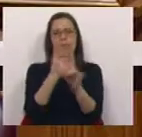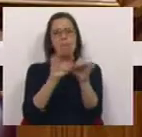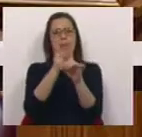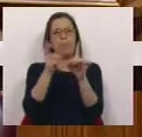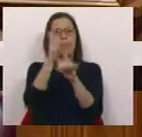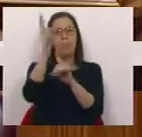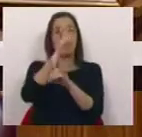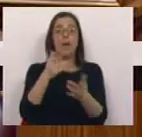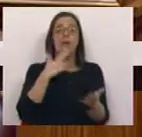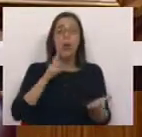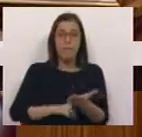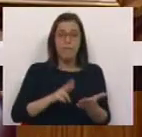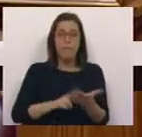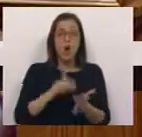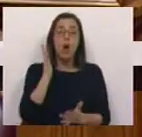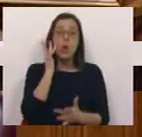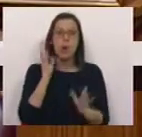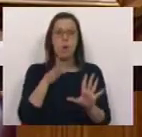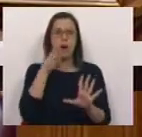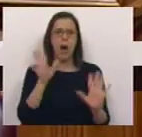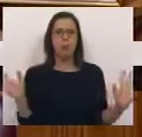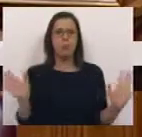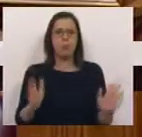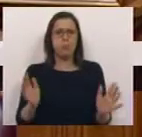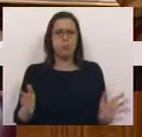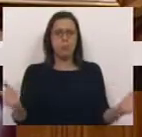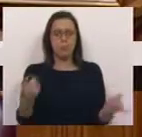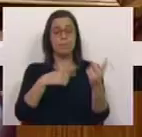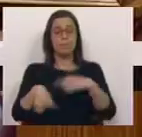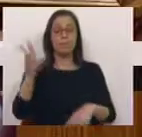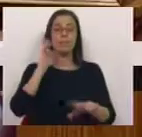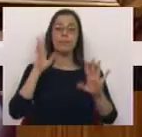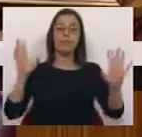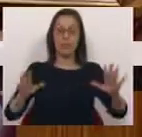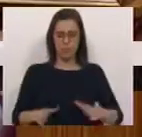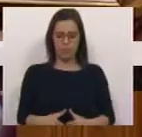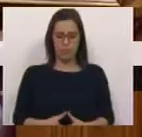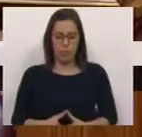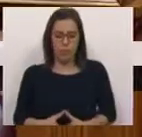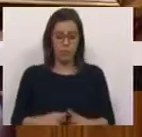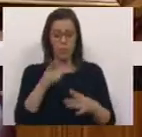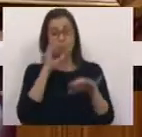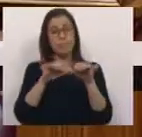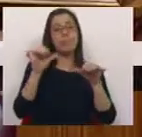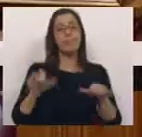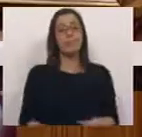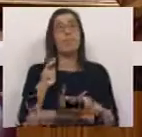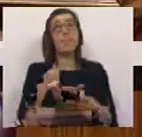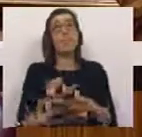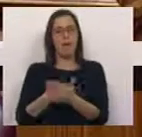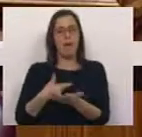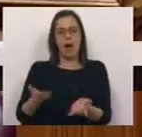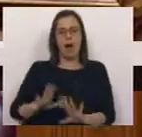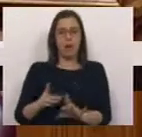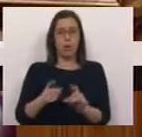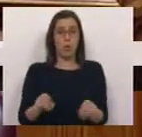aumentar, senhor deputado, contra factos e contra números, não há argumentos. Depois também ouvimos uma da dívida com não pagamos. Não